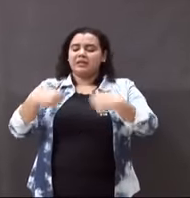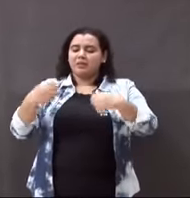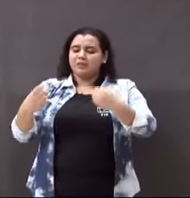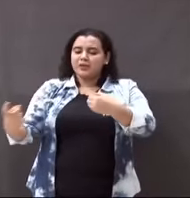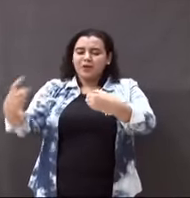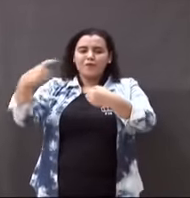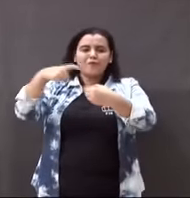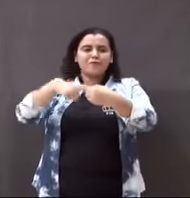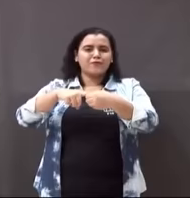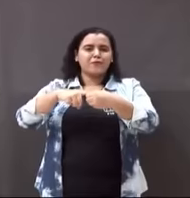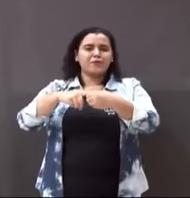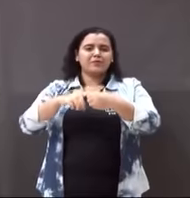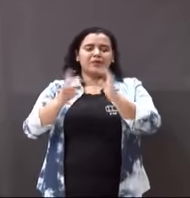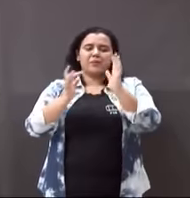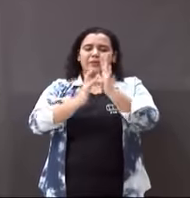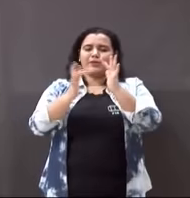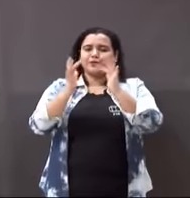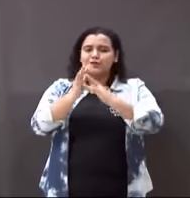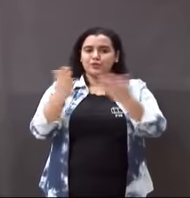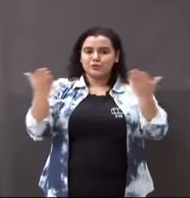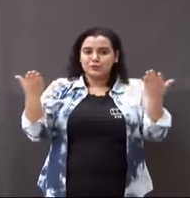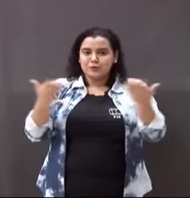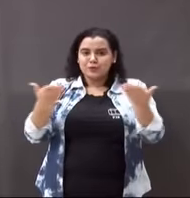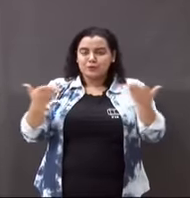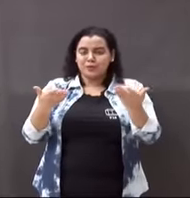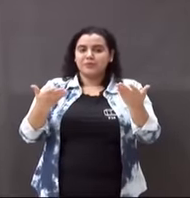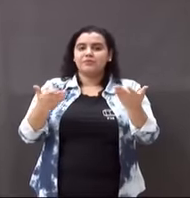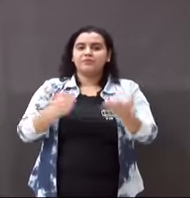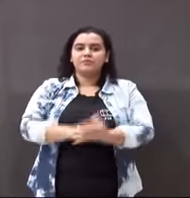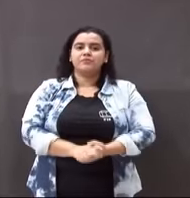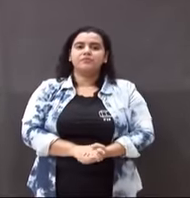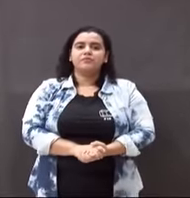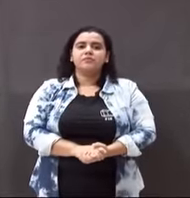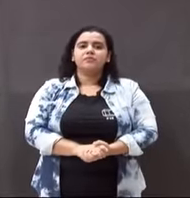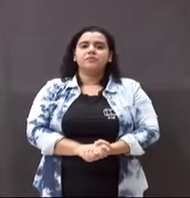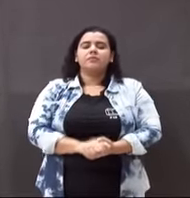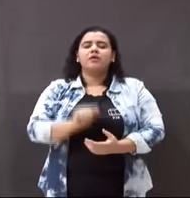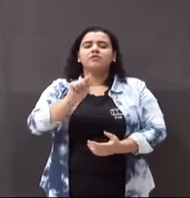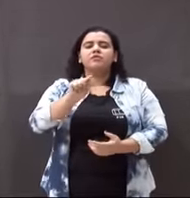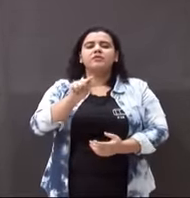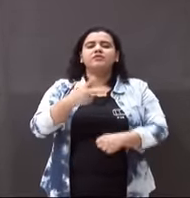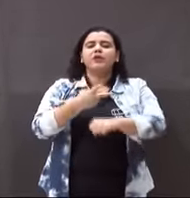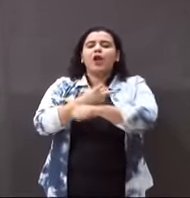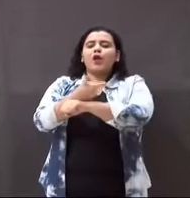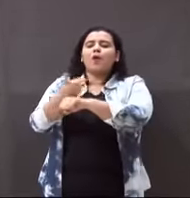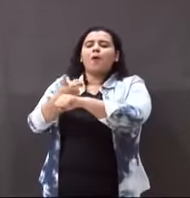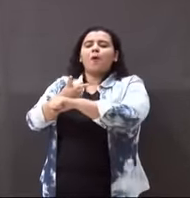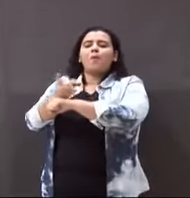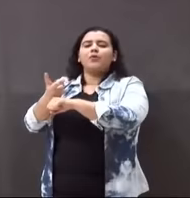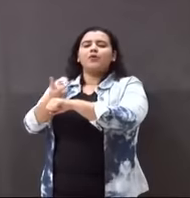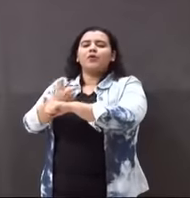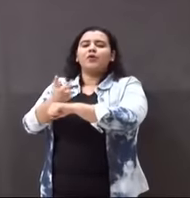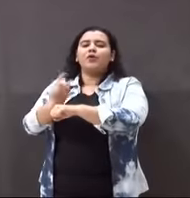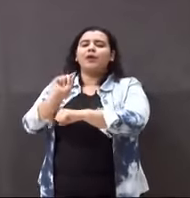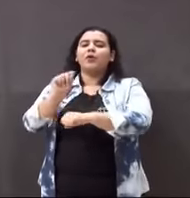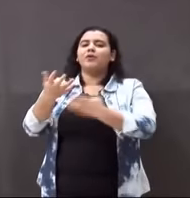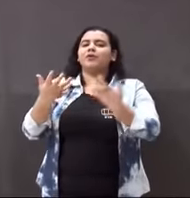Você veio até aqui em busca do que você quer, mas Deus está dizendo: hoje não.